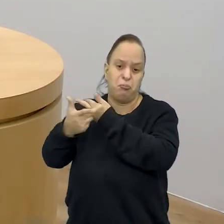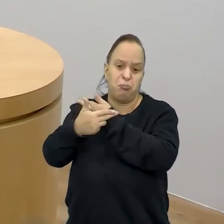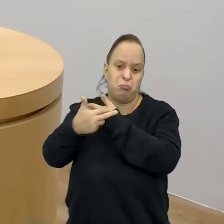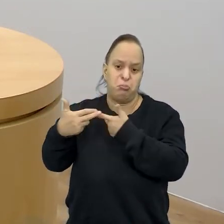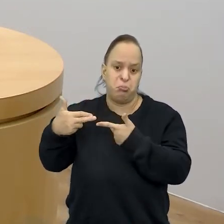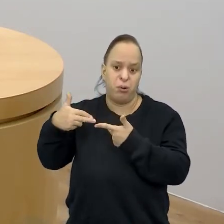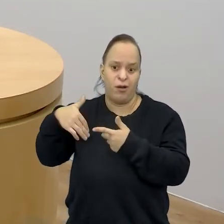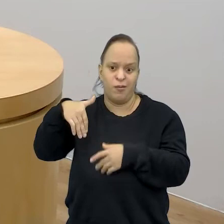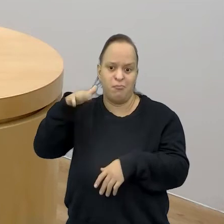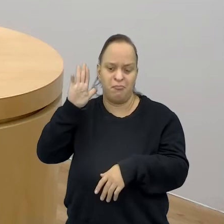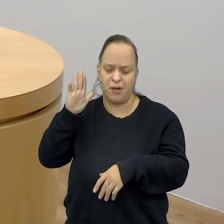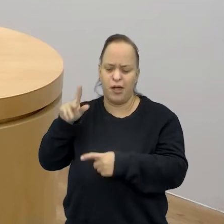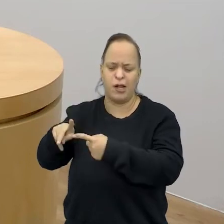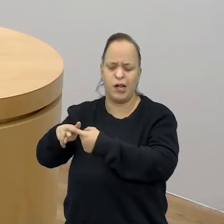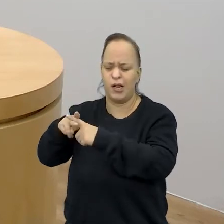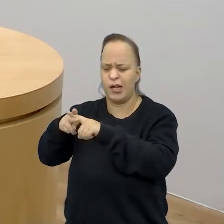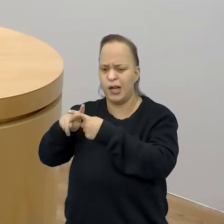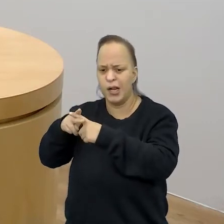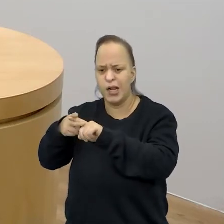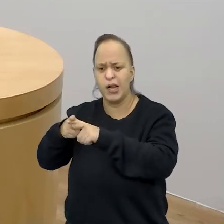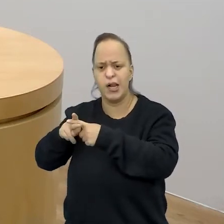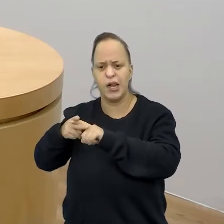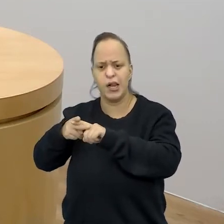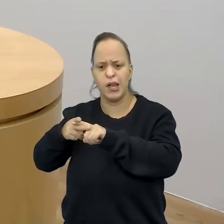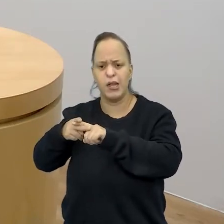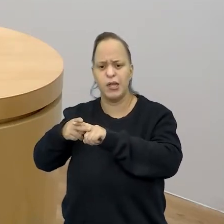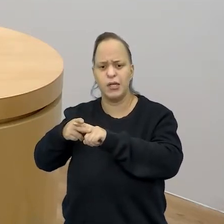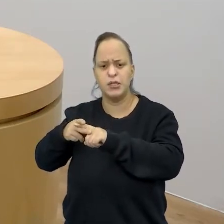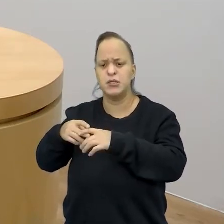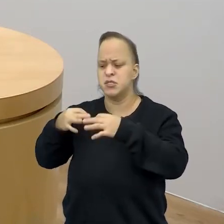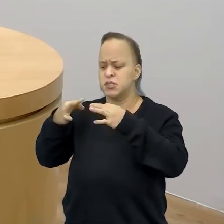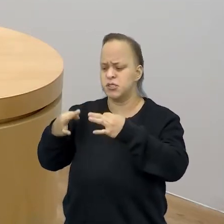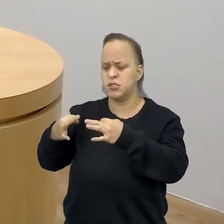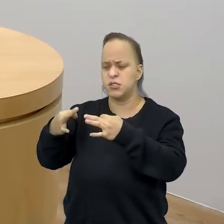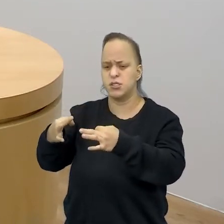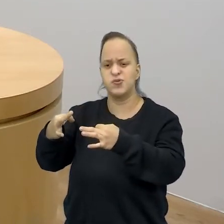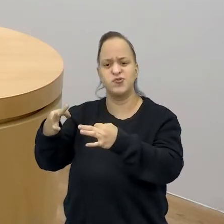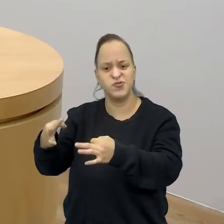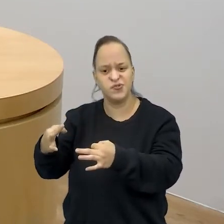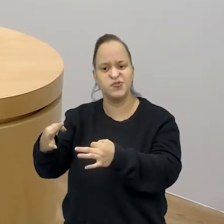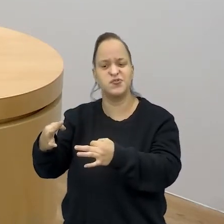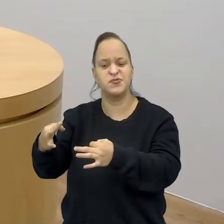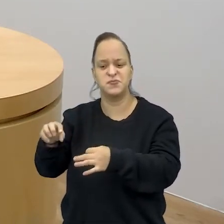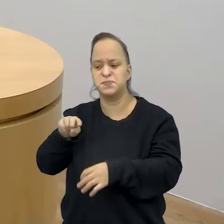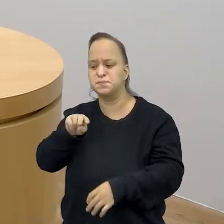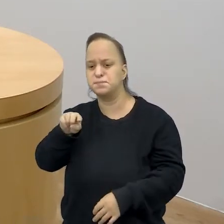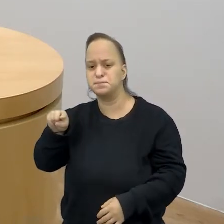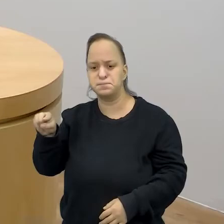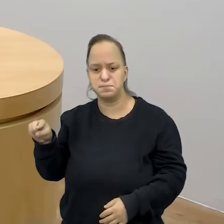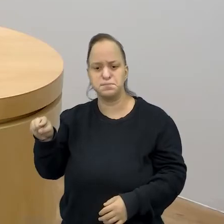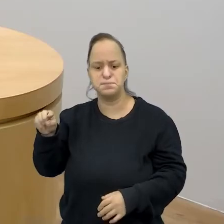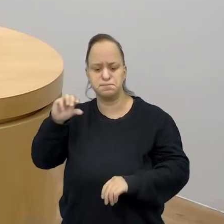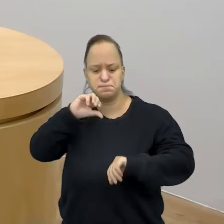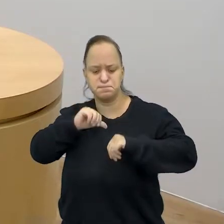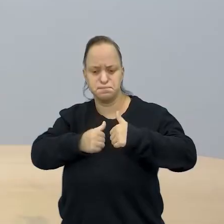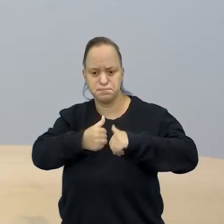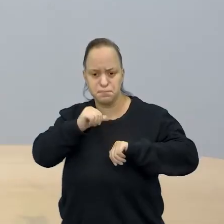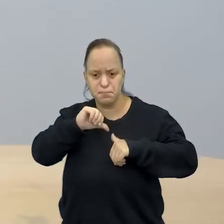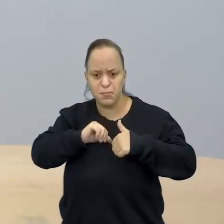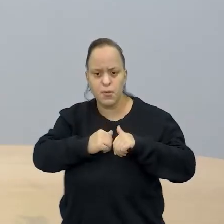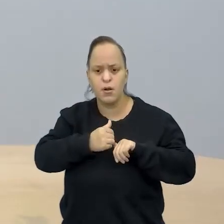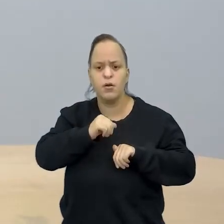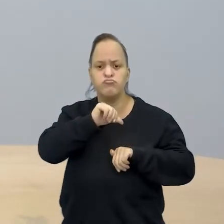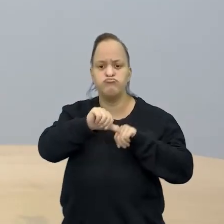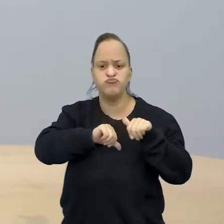de correção de condutas, né, e de requalificação dos indivíduos, que é a prisão.